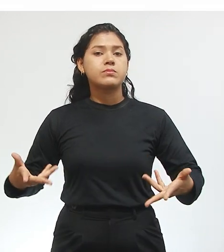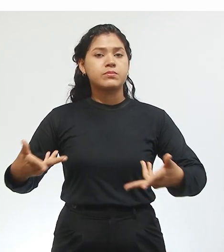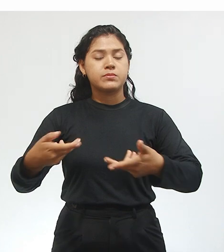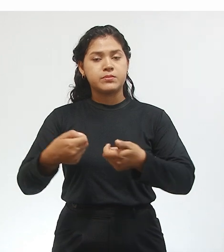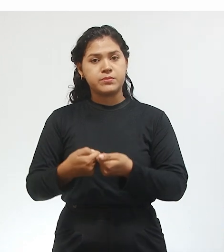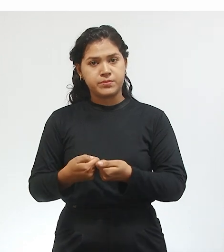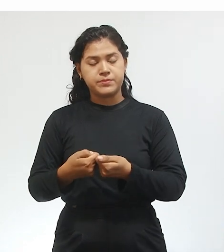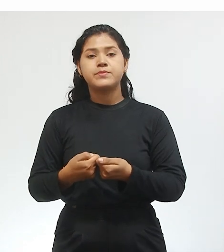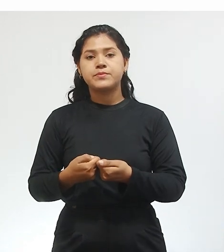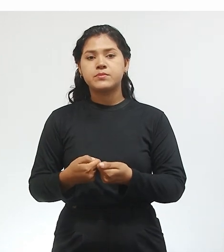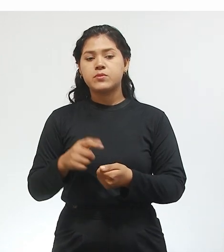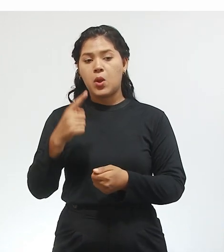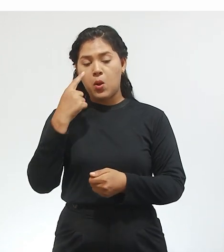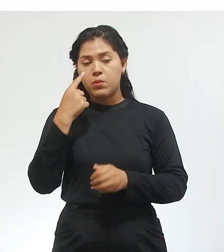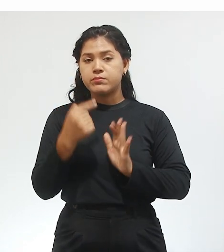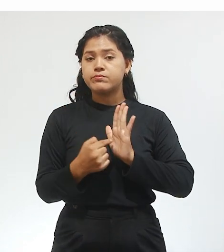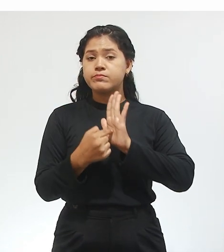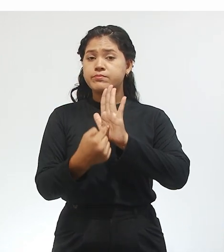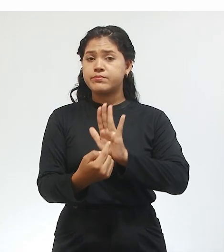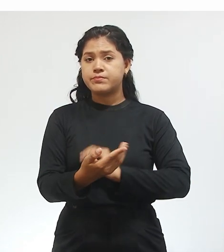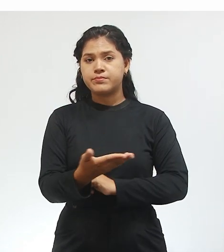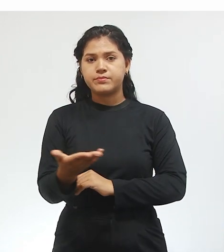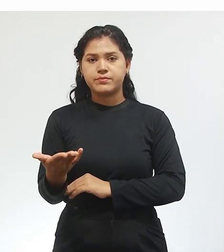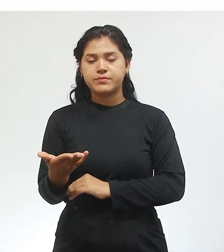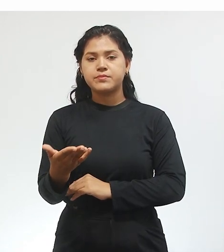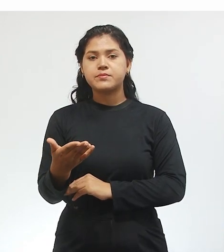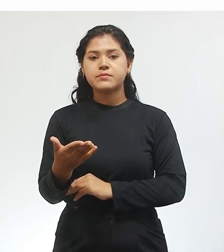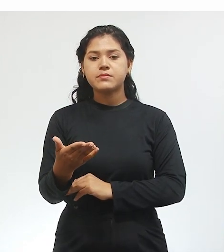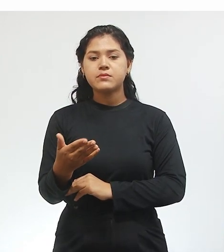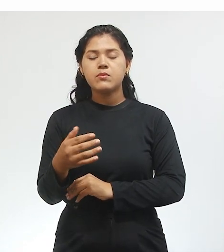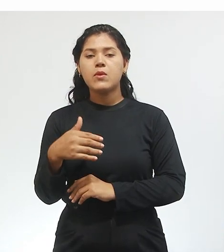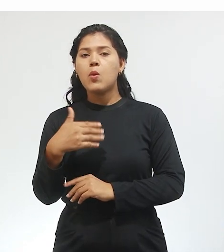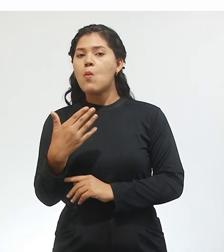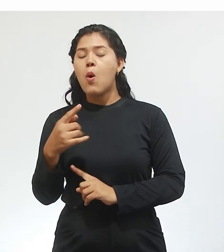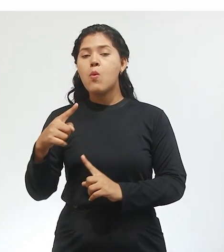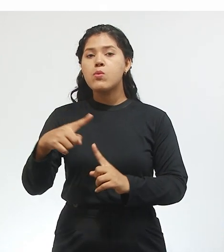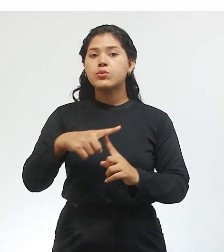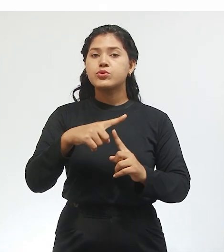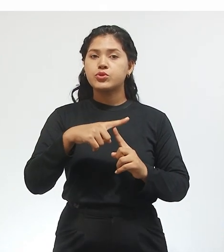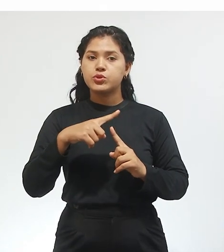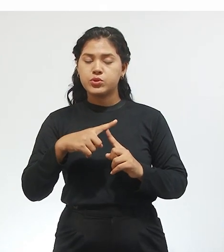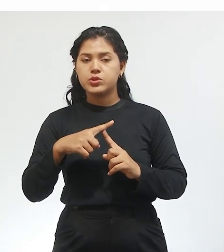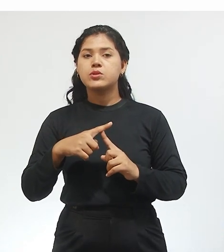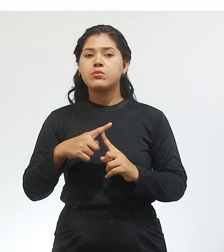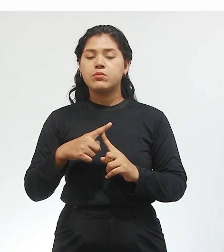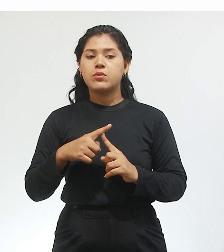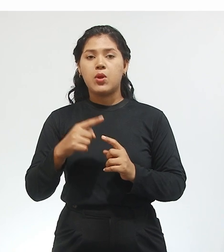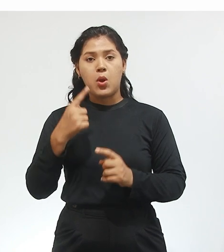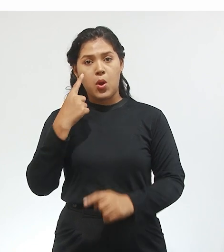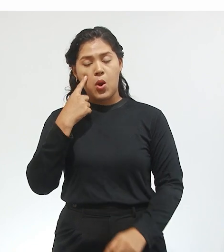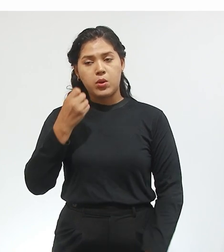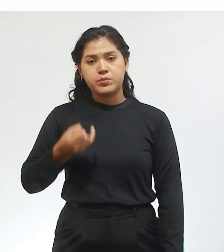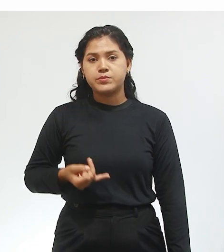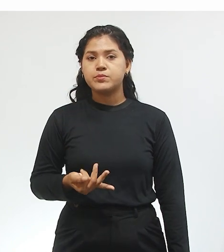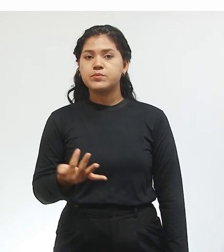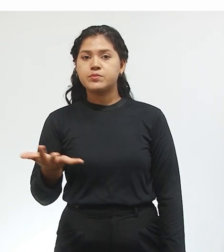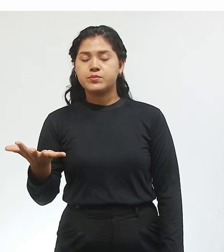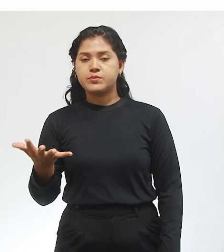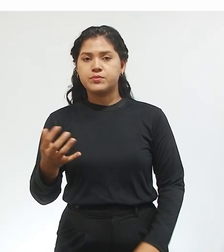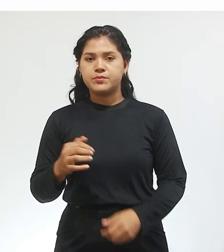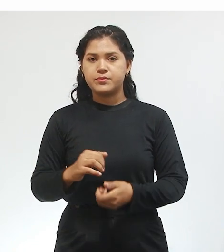qualitativos. Trouxe aqui para vocês um exemplo de quais seriam, tá, a parte qualitativa. A parte